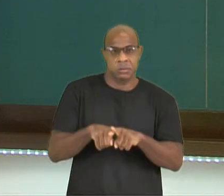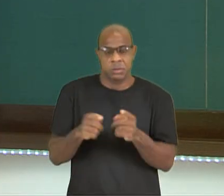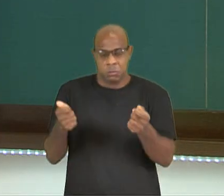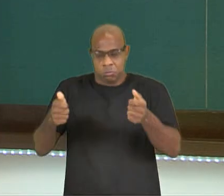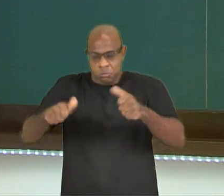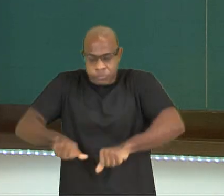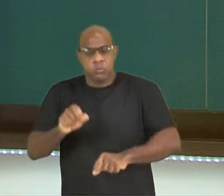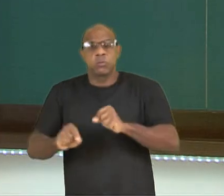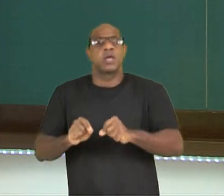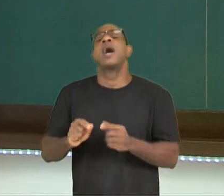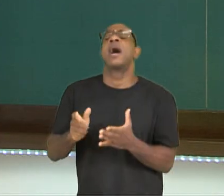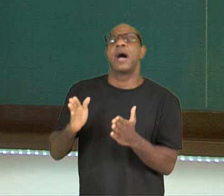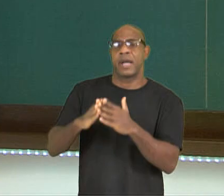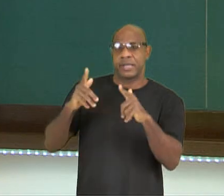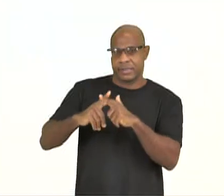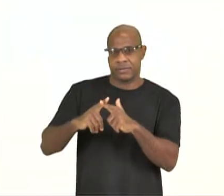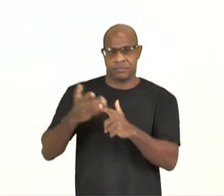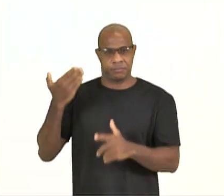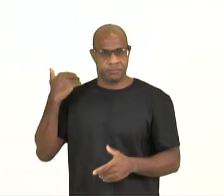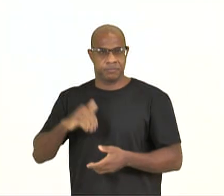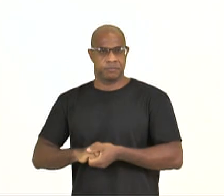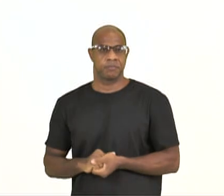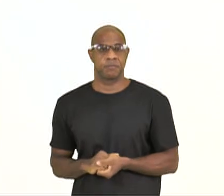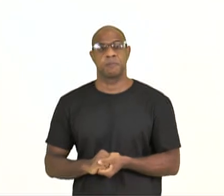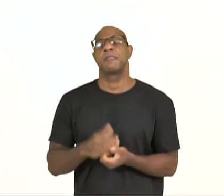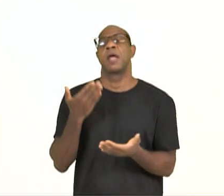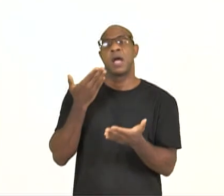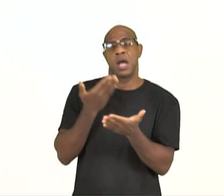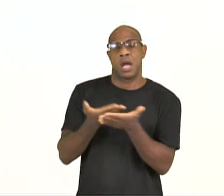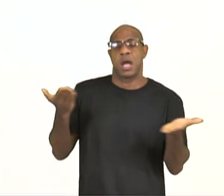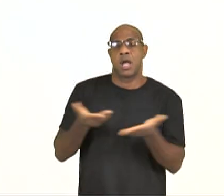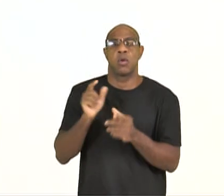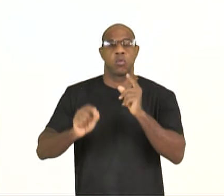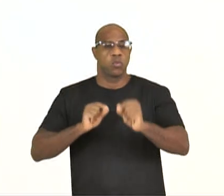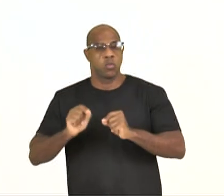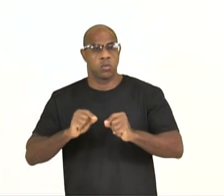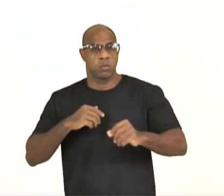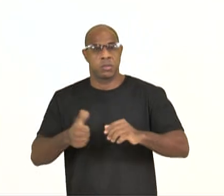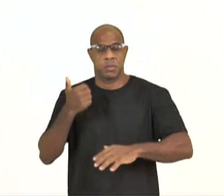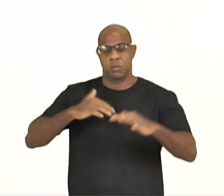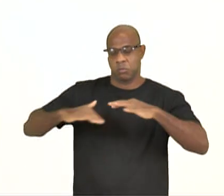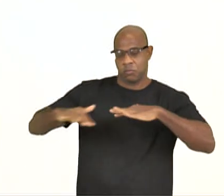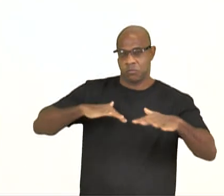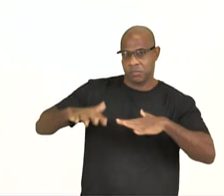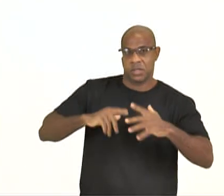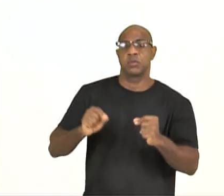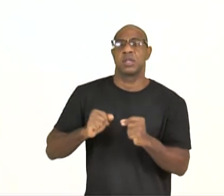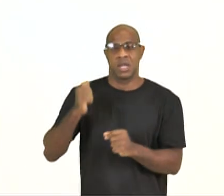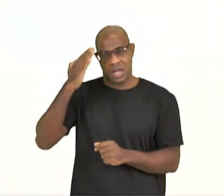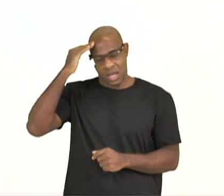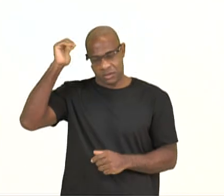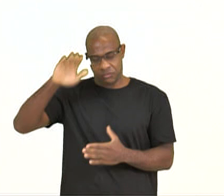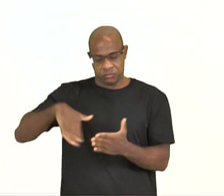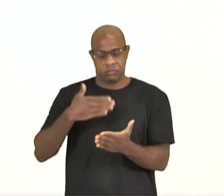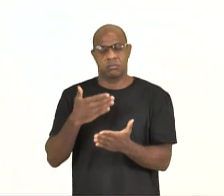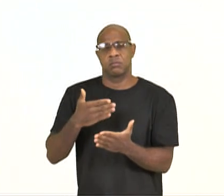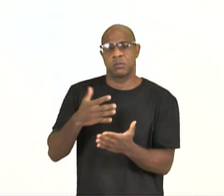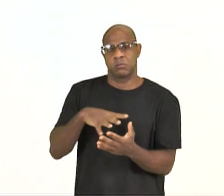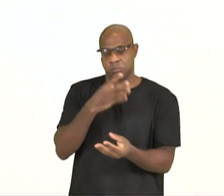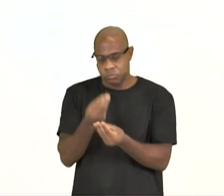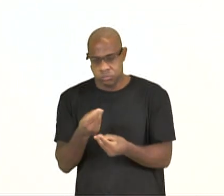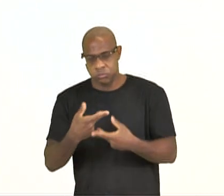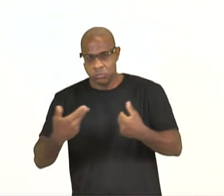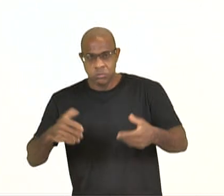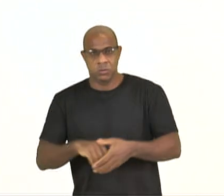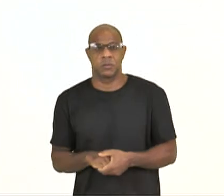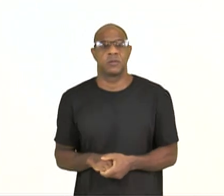tá? Então, assim, na aula de hoje iremos analisar o primeiro movimento artístico pós-Idade Média, que é a Idade das